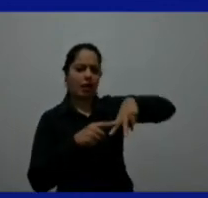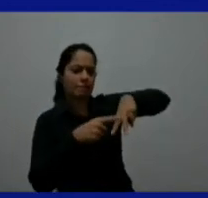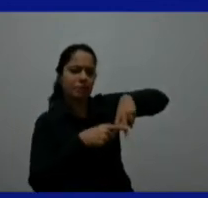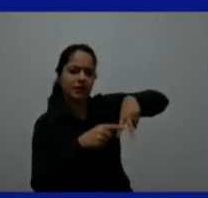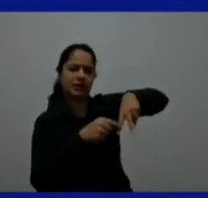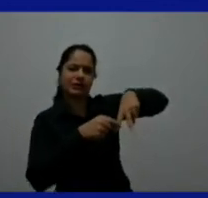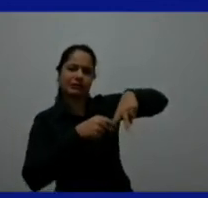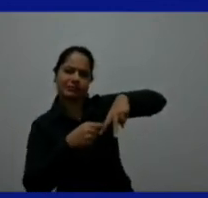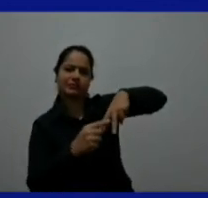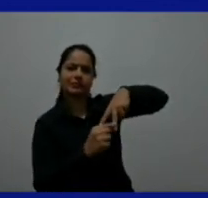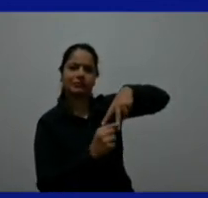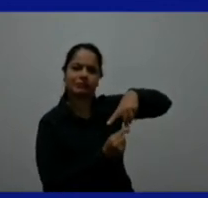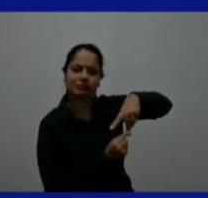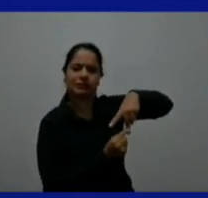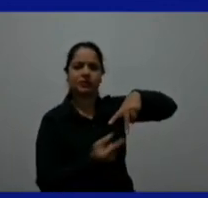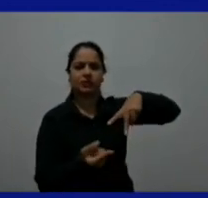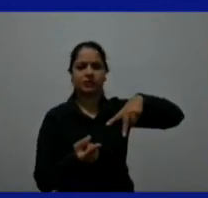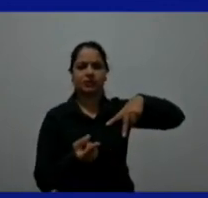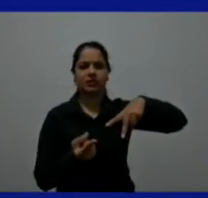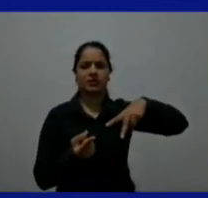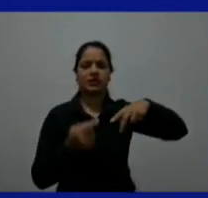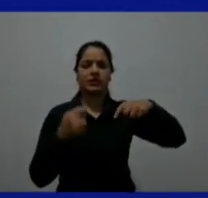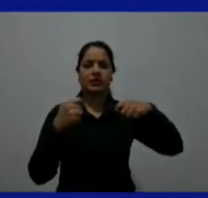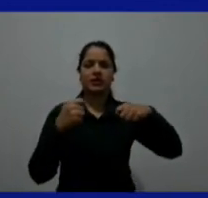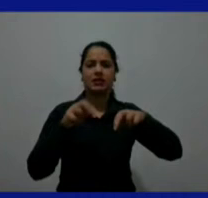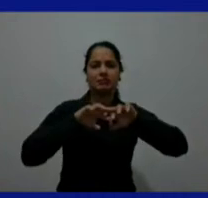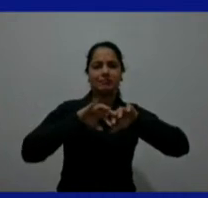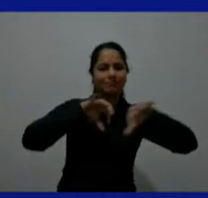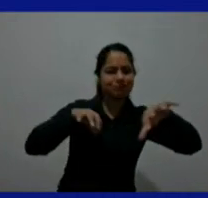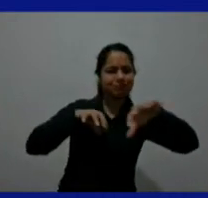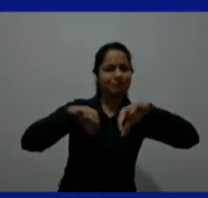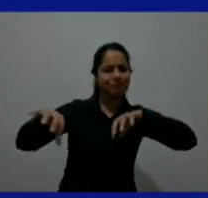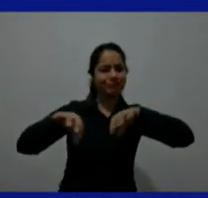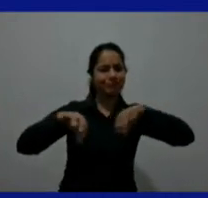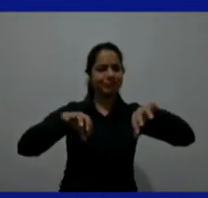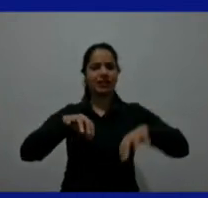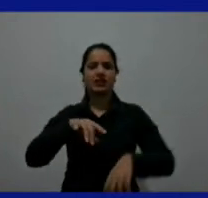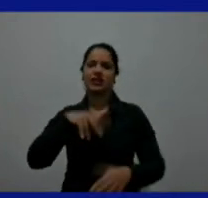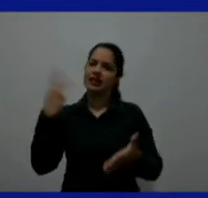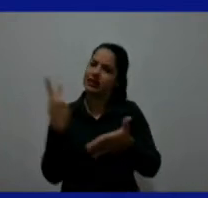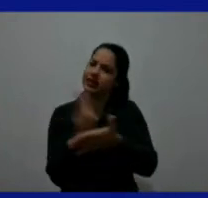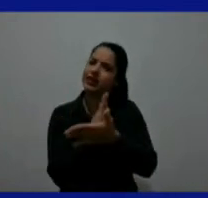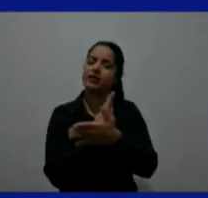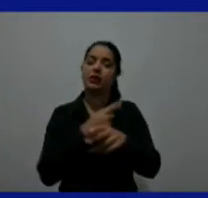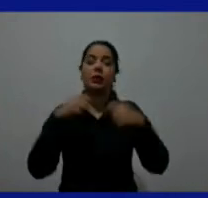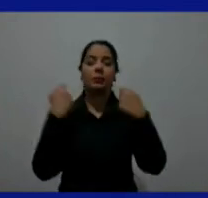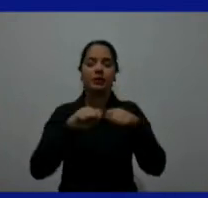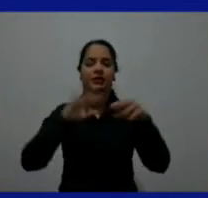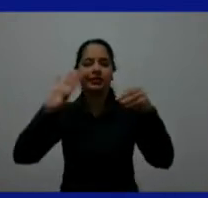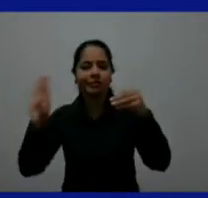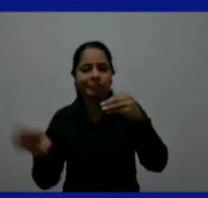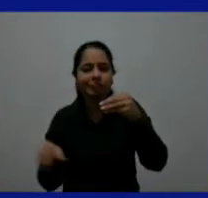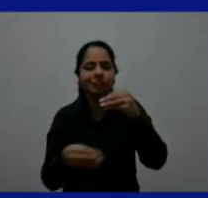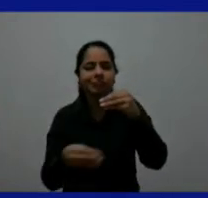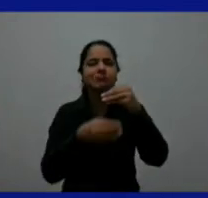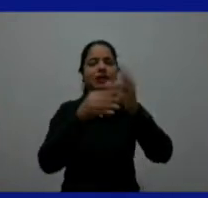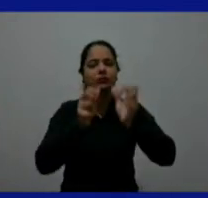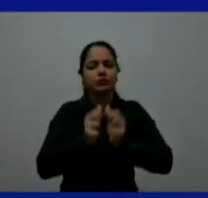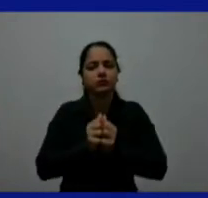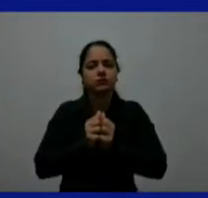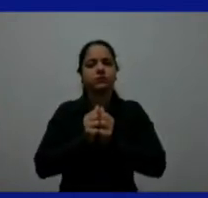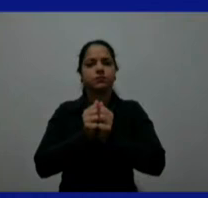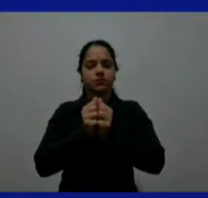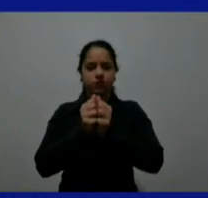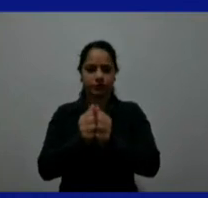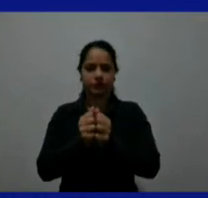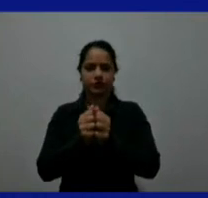100% de chance de dar errado. É preciso integrar, nós somos um todo. E esse é o conceito de ESG,